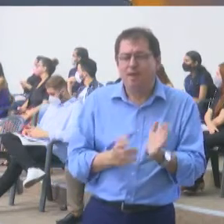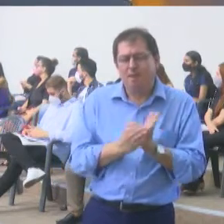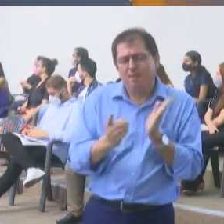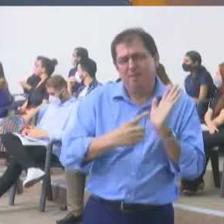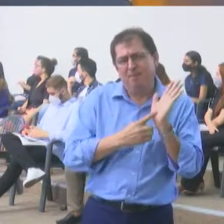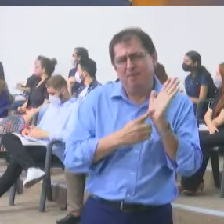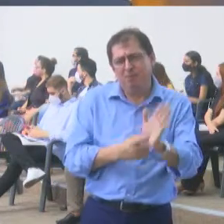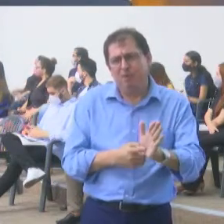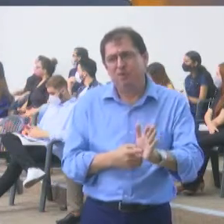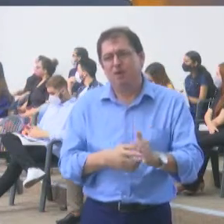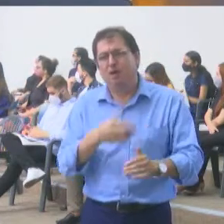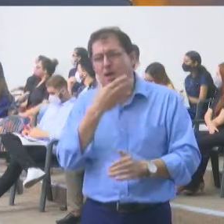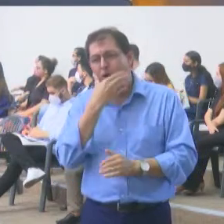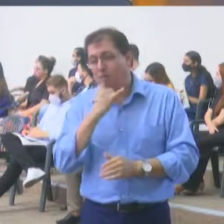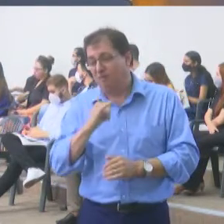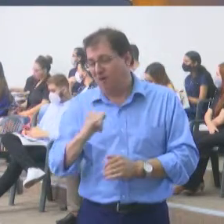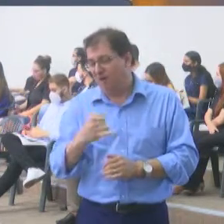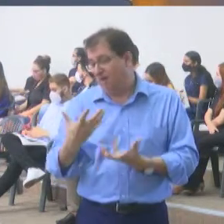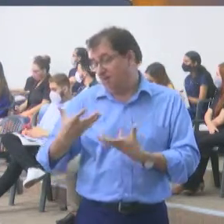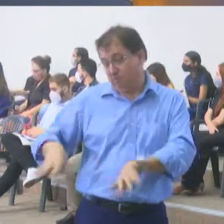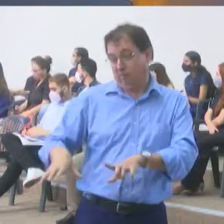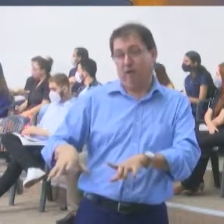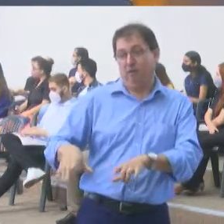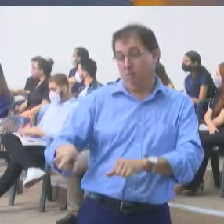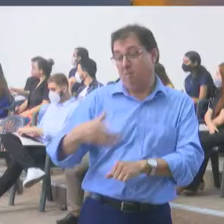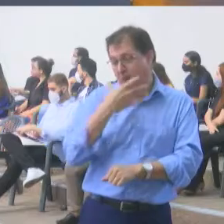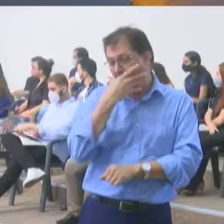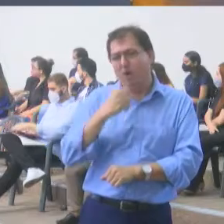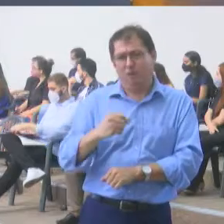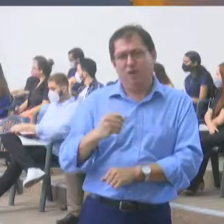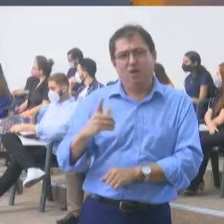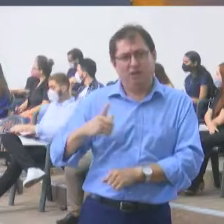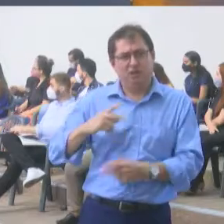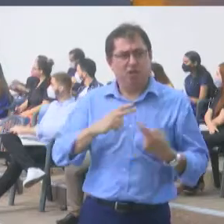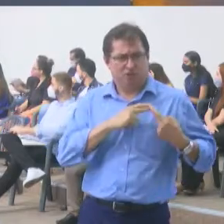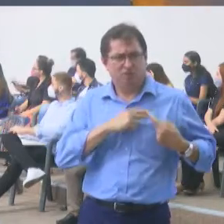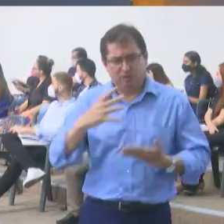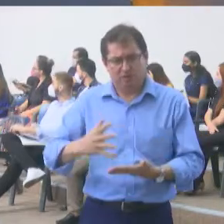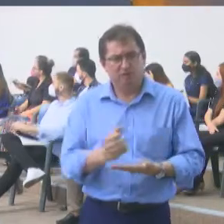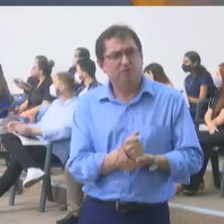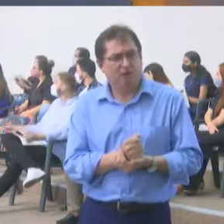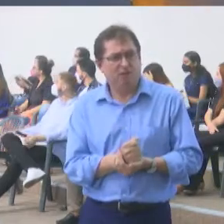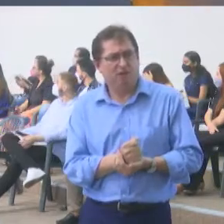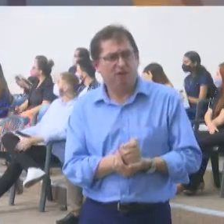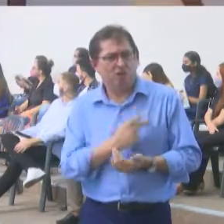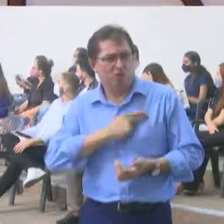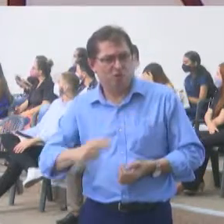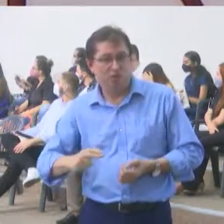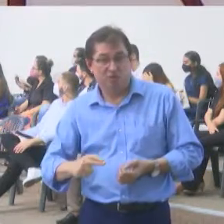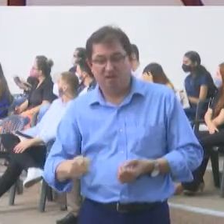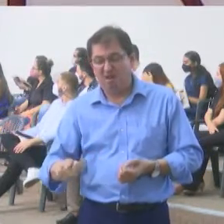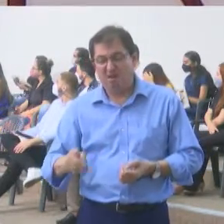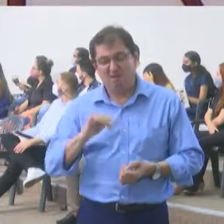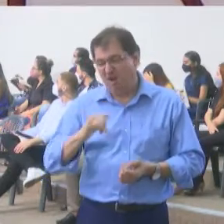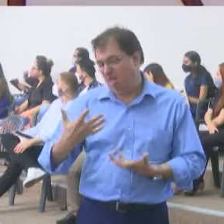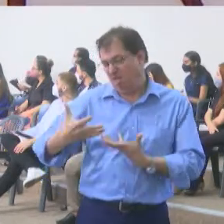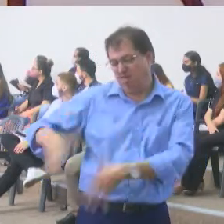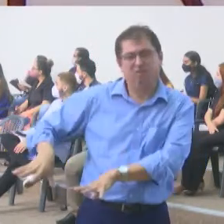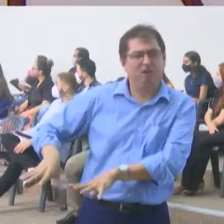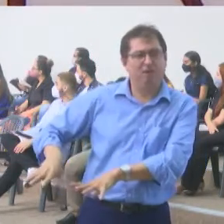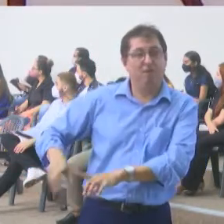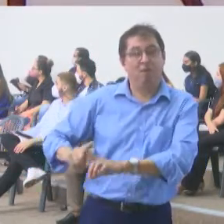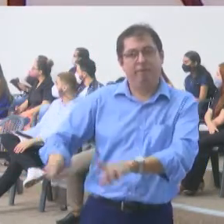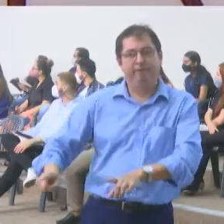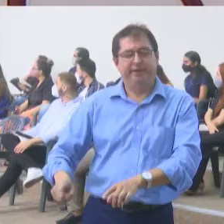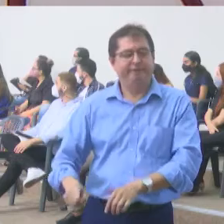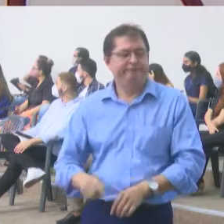nem é mencionado, ele pula lá longe. Olha só a sabedoria de Boaz. Boaz diz: rapaz, esqueci um detalhezinho